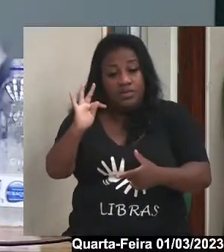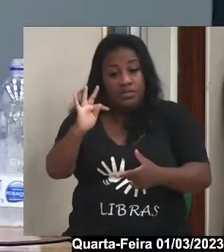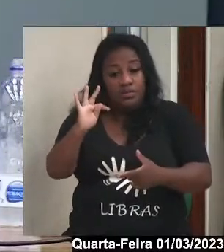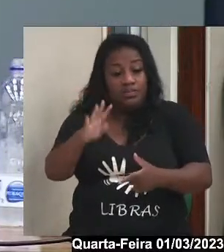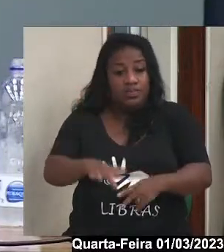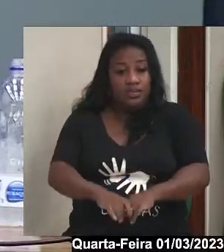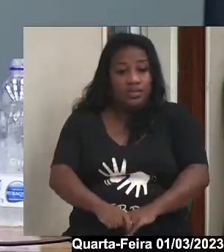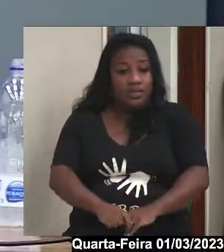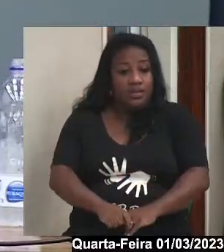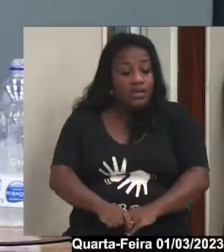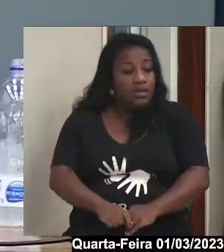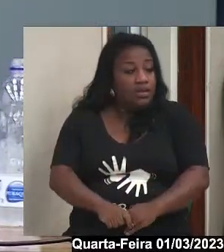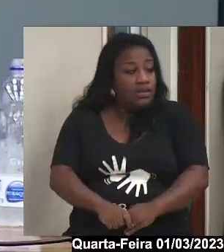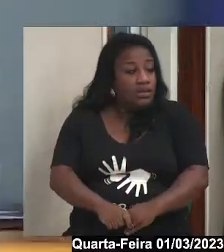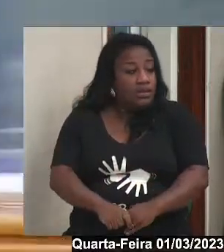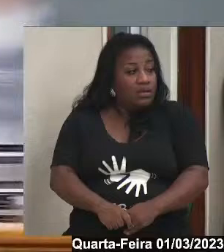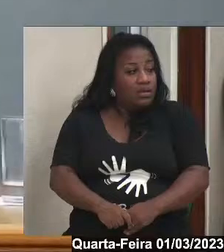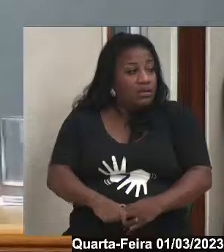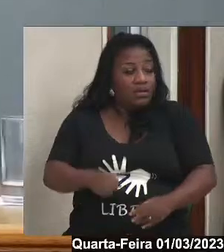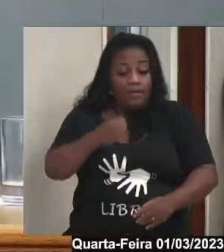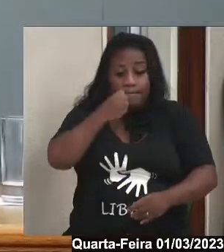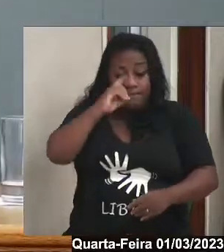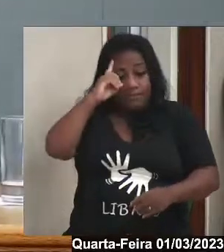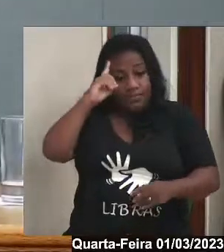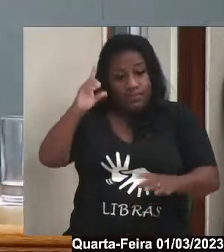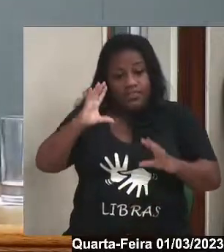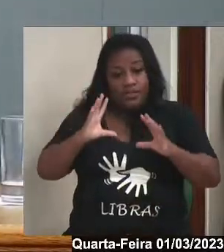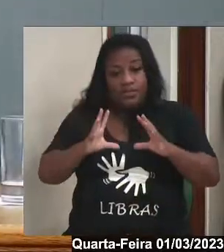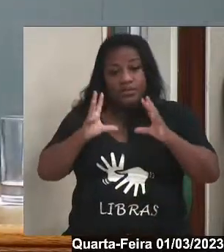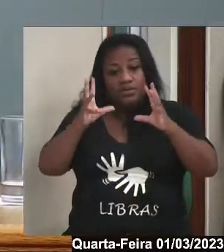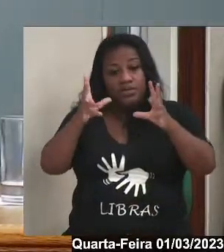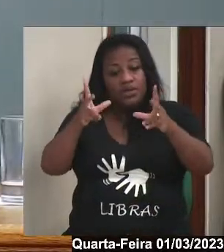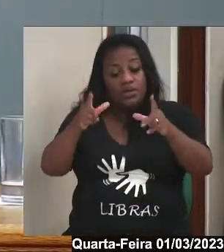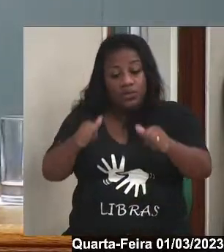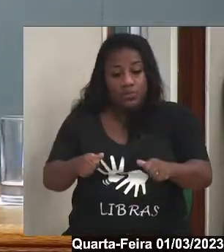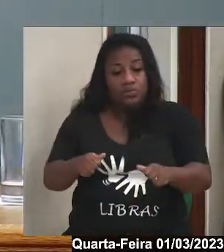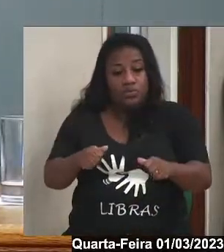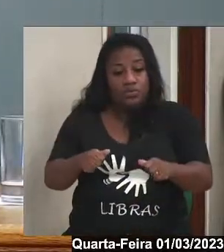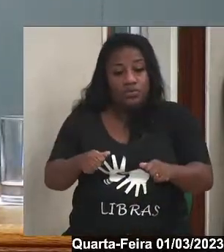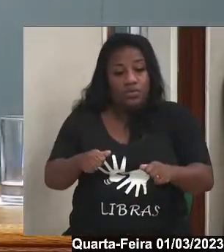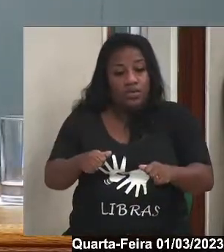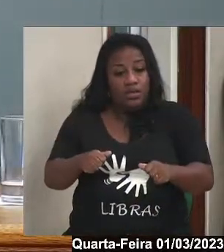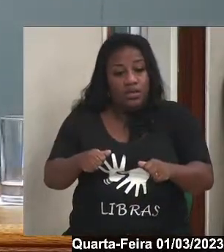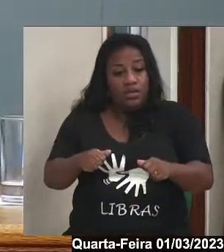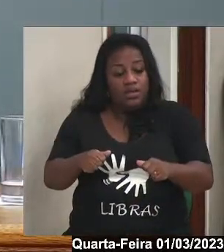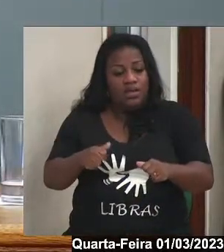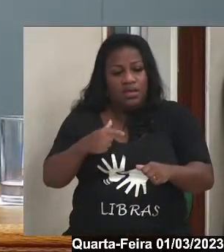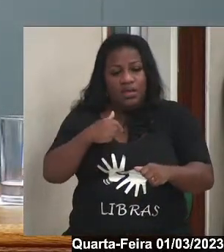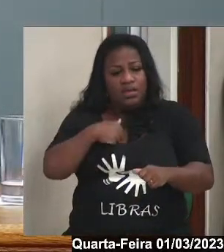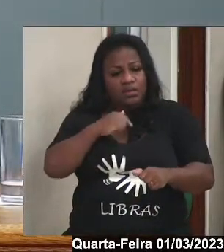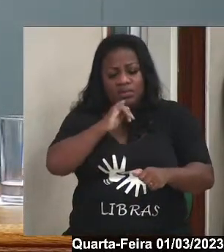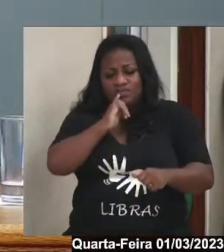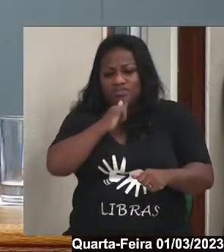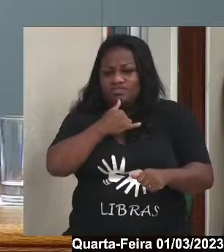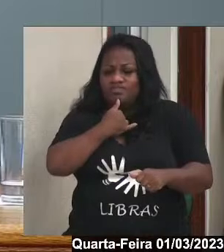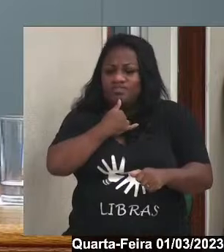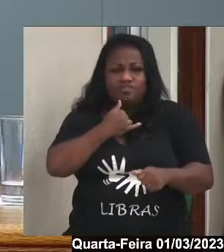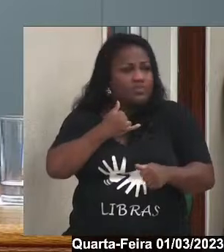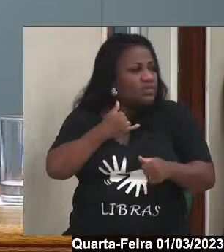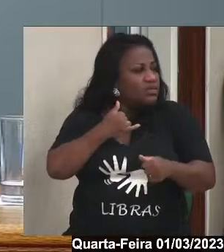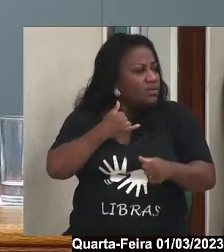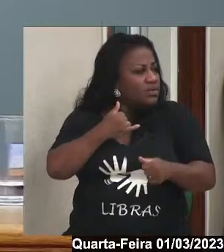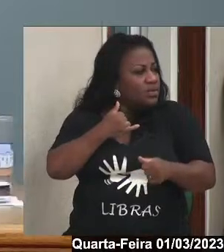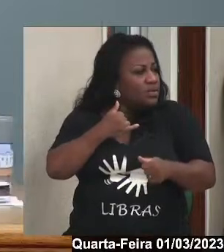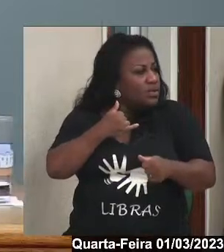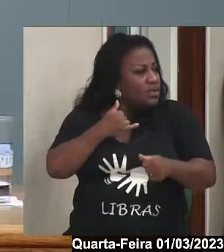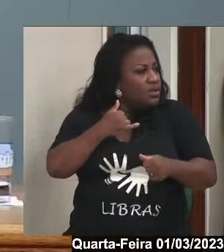vereador Alexandre Campos. Bom dia a todos, público presente. O vereador Abidan, eu fico muito triste com a